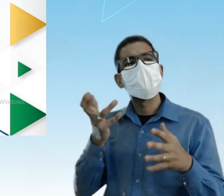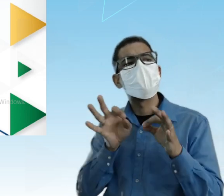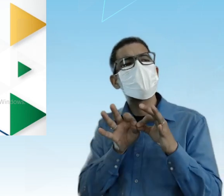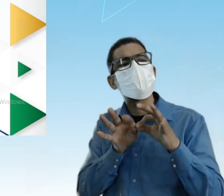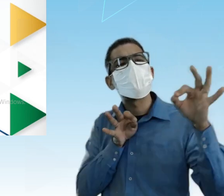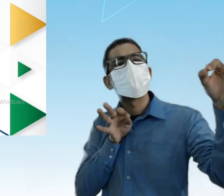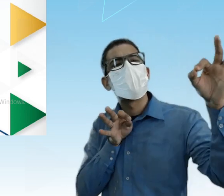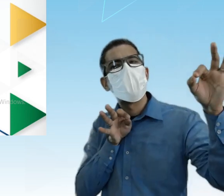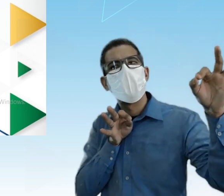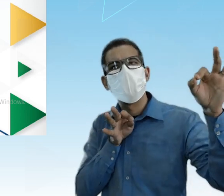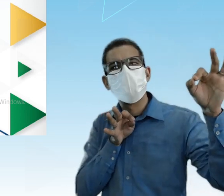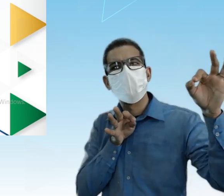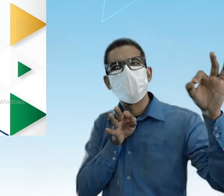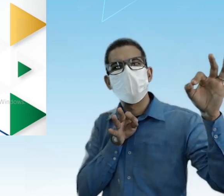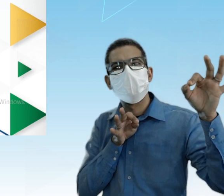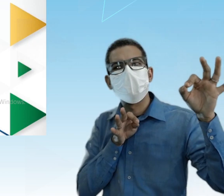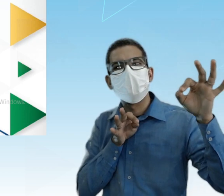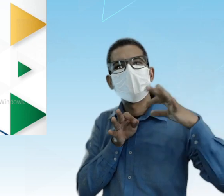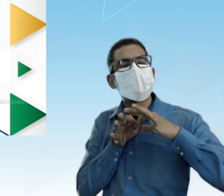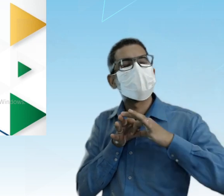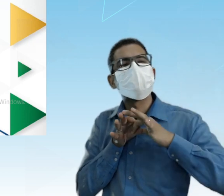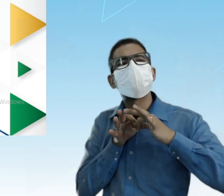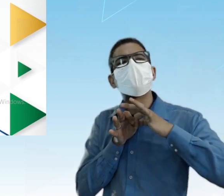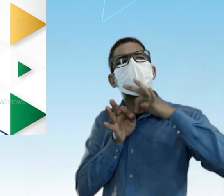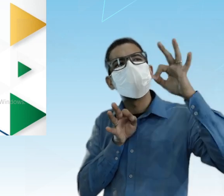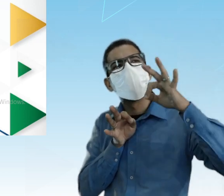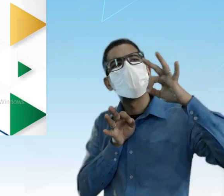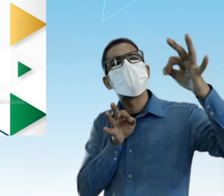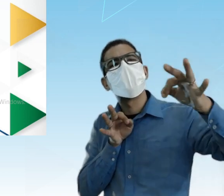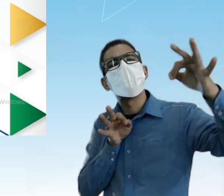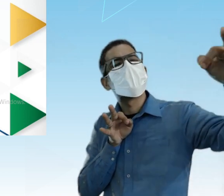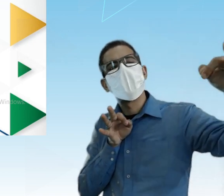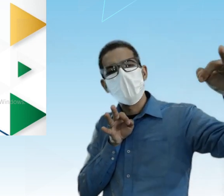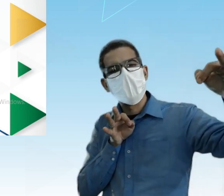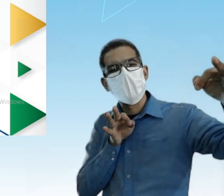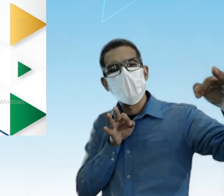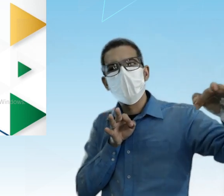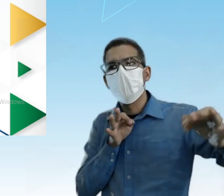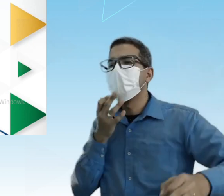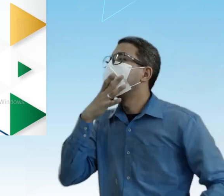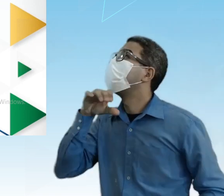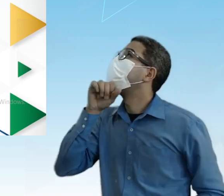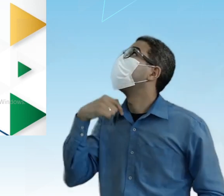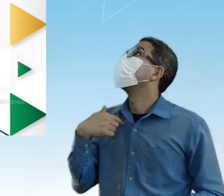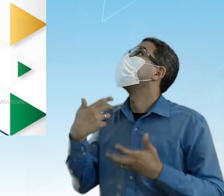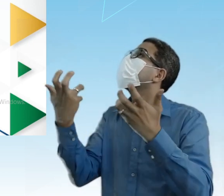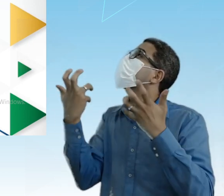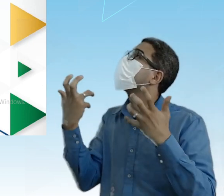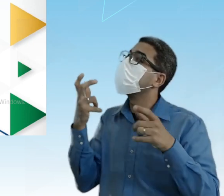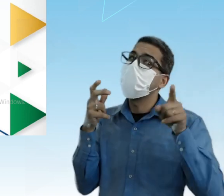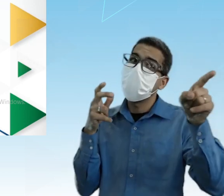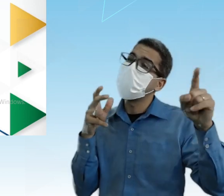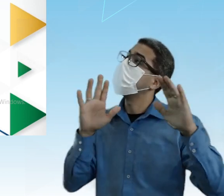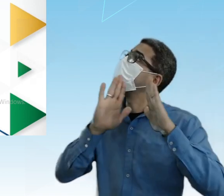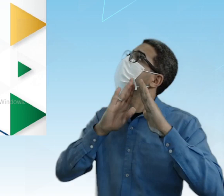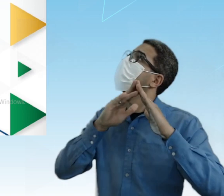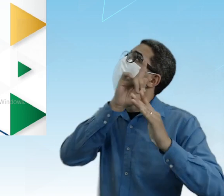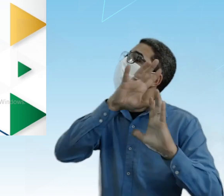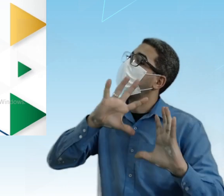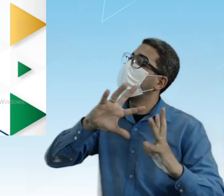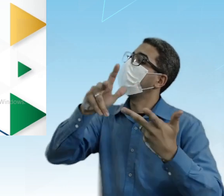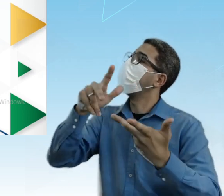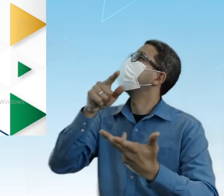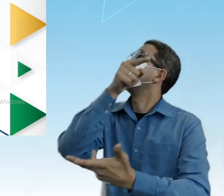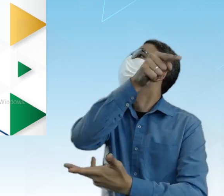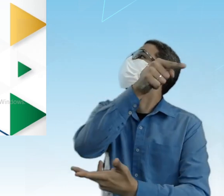distante, não é Shrek não, mas é uma coisa tão distante, que ele diz, pai, eu quero morar no outro mundo.